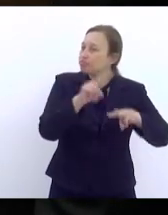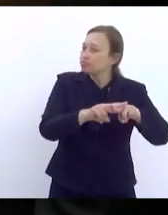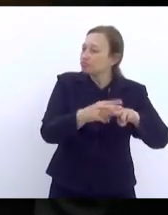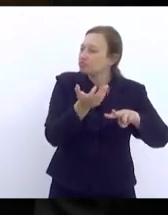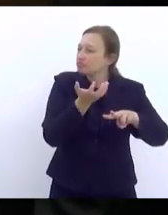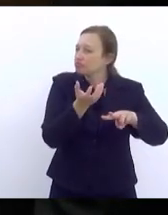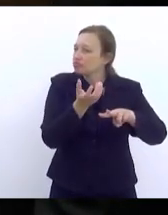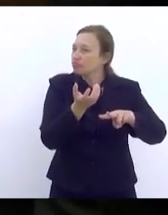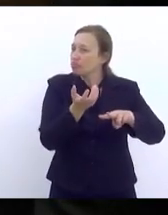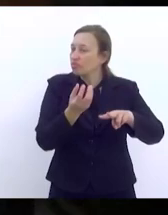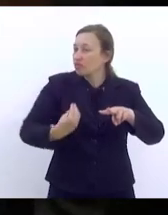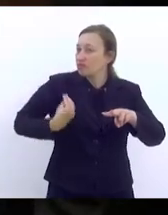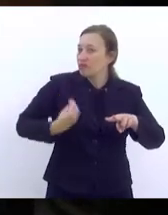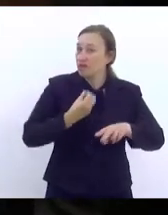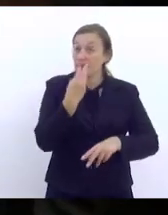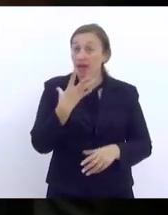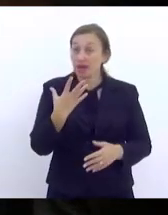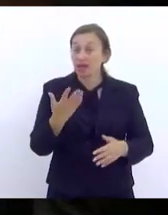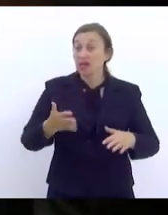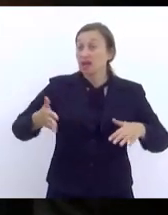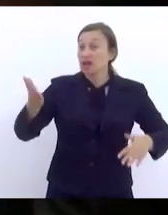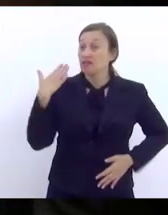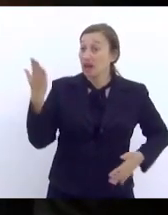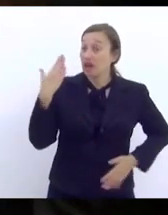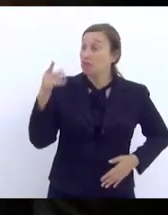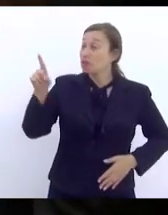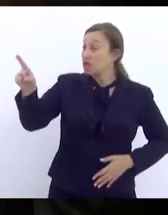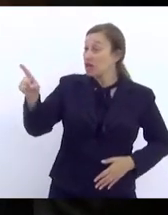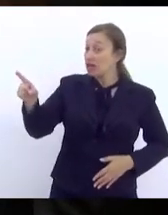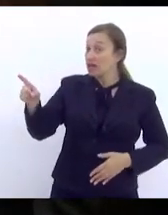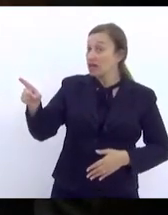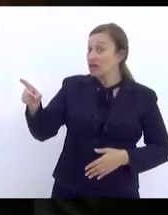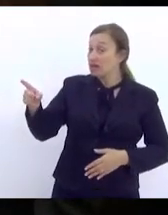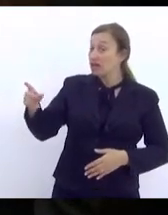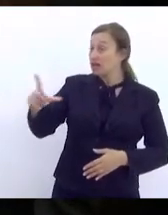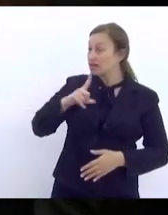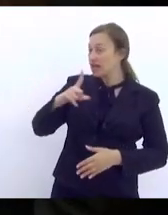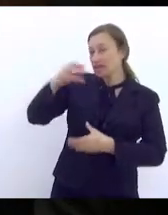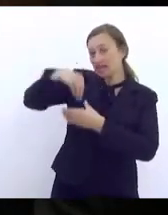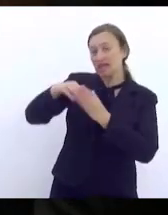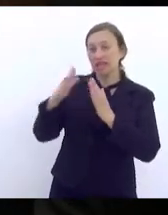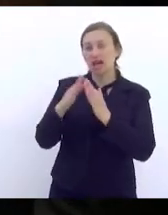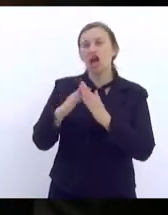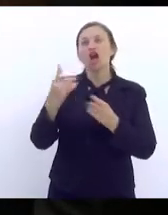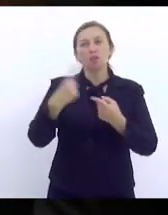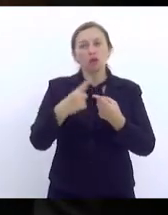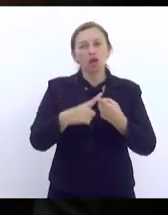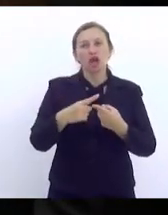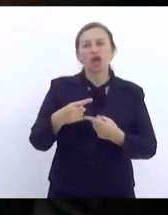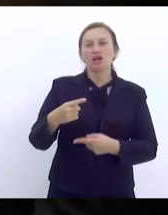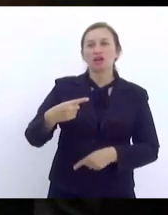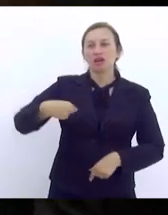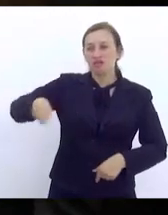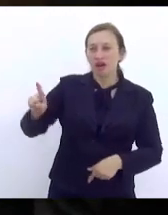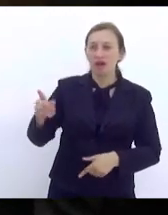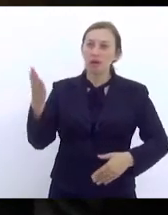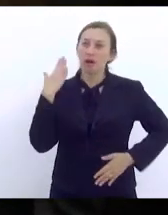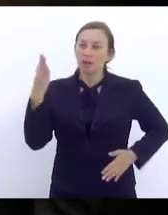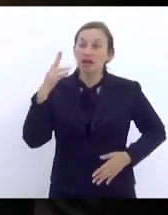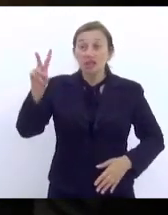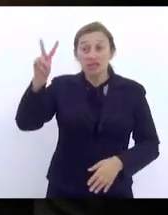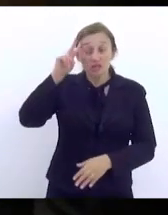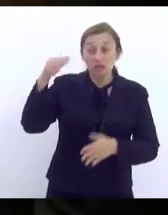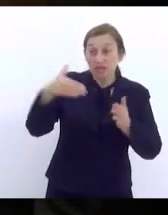dar Morro do amigo vagabundo tá preso e por vagabundo que Ela sustenta em casa porque o cara que vai pra praia de segunda a sexta para academia